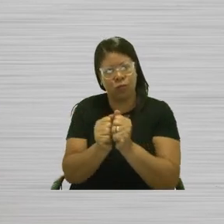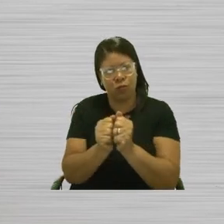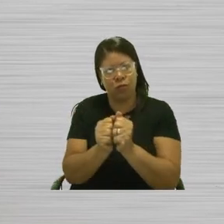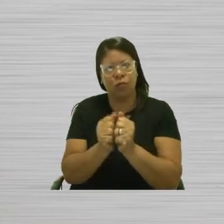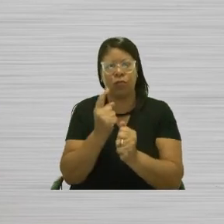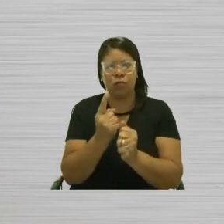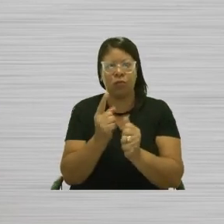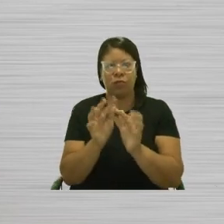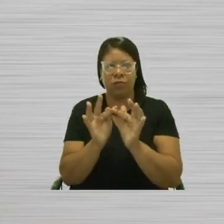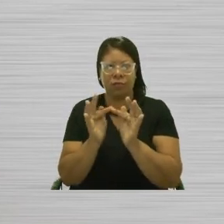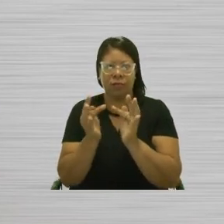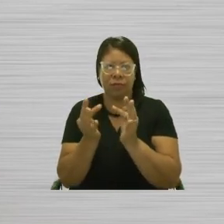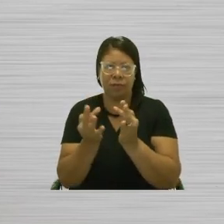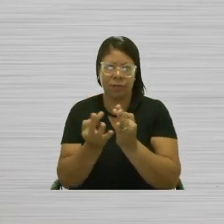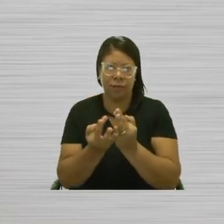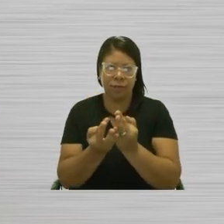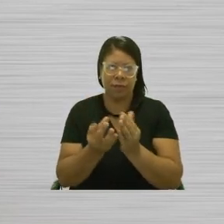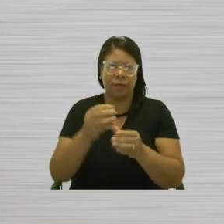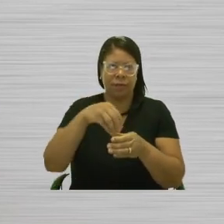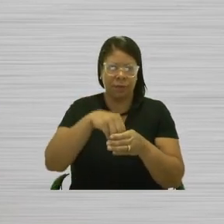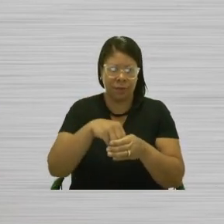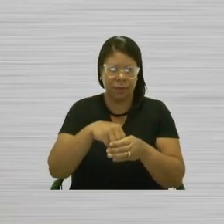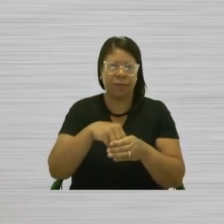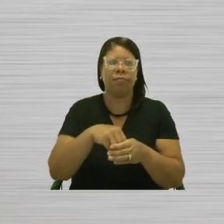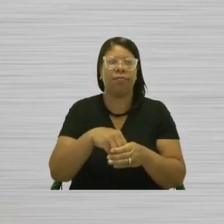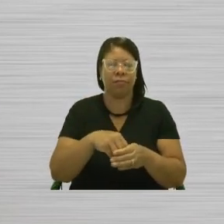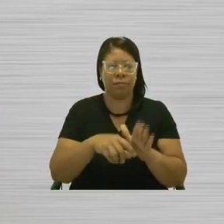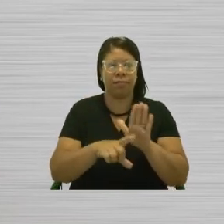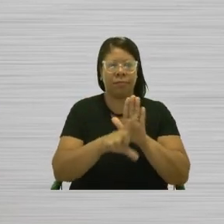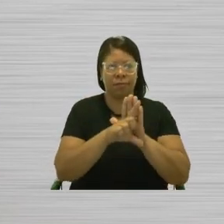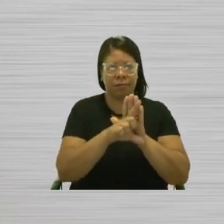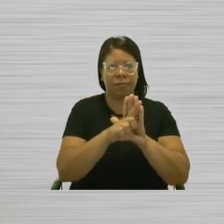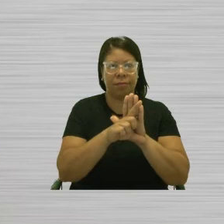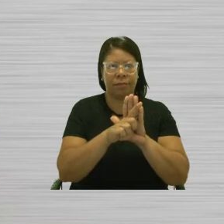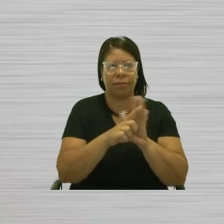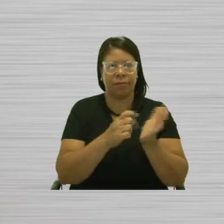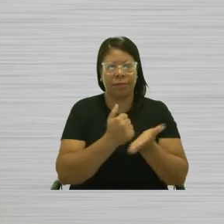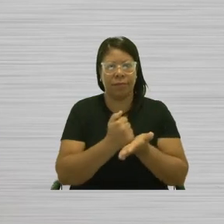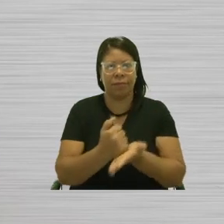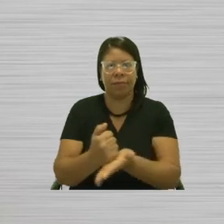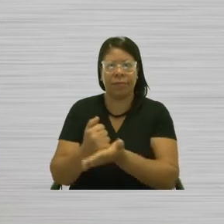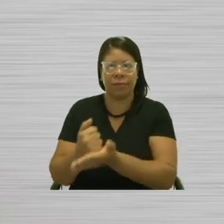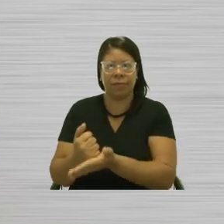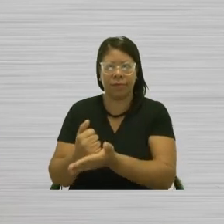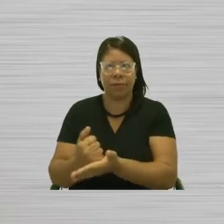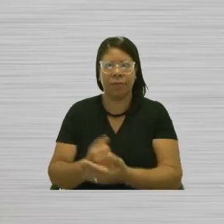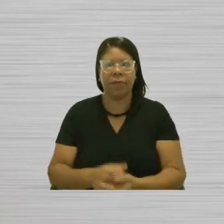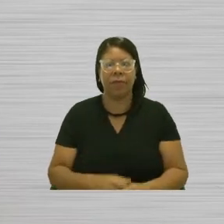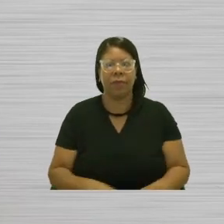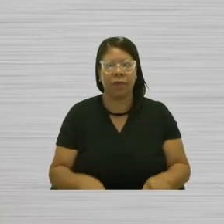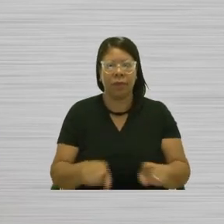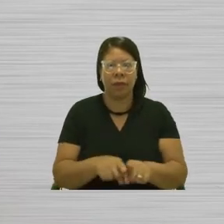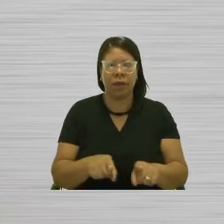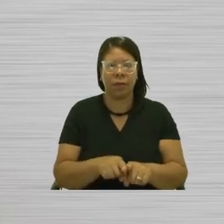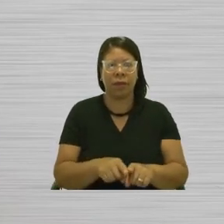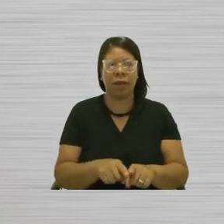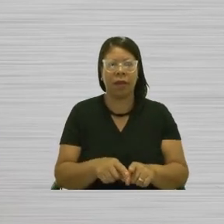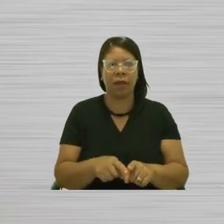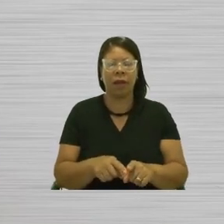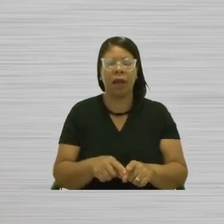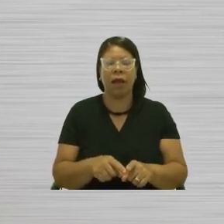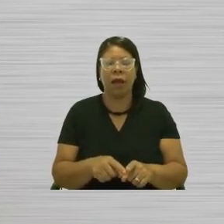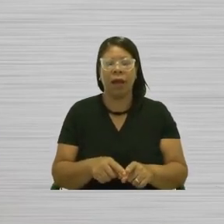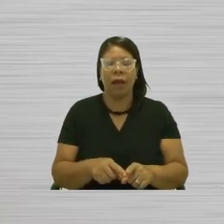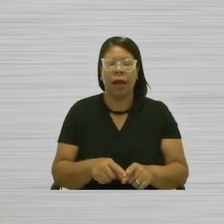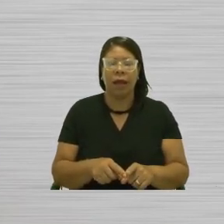que ofertar isso. A nossa manutenção predial é uma manutenção com equipe bem